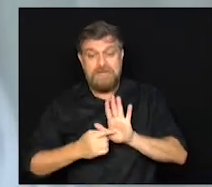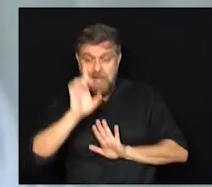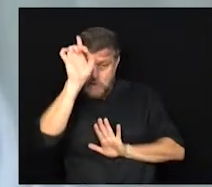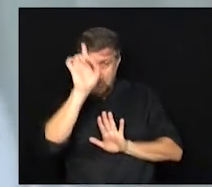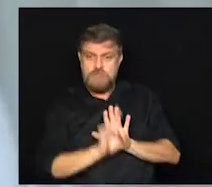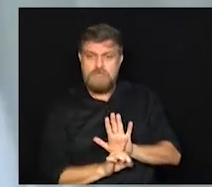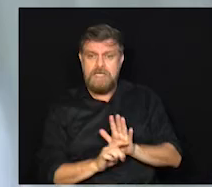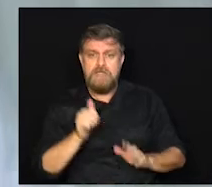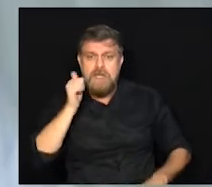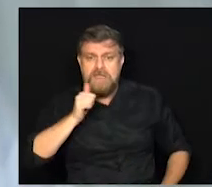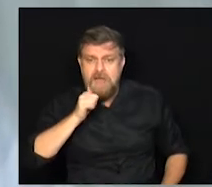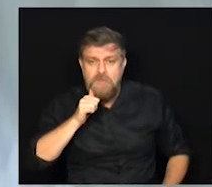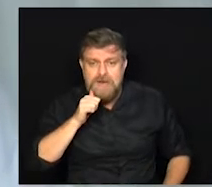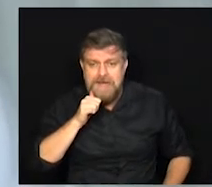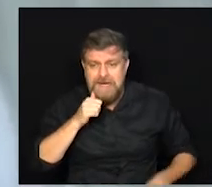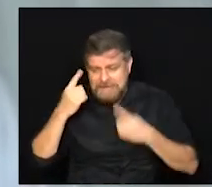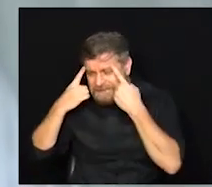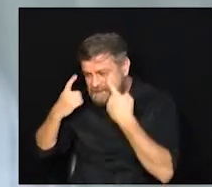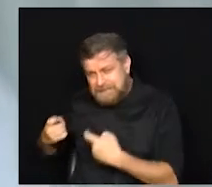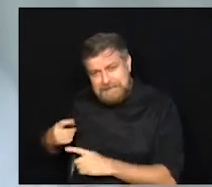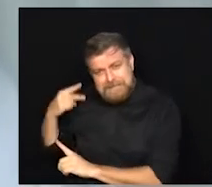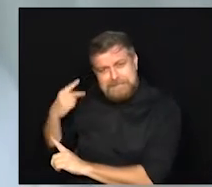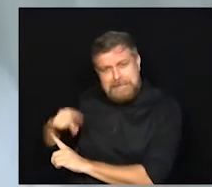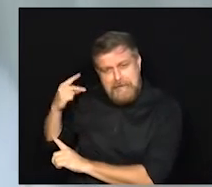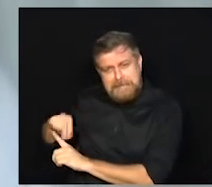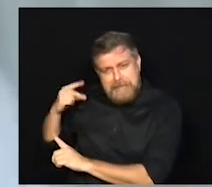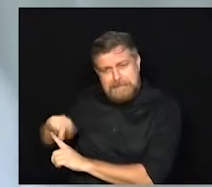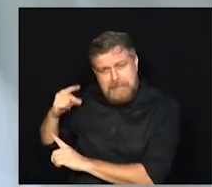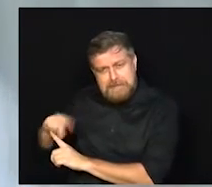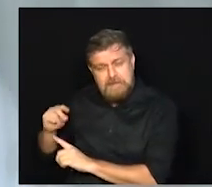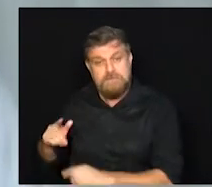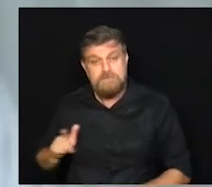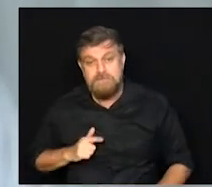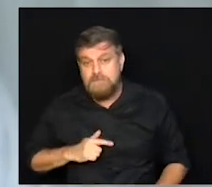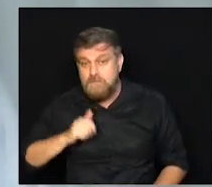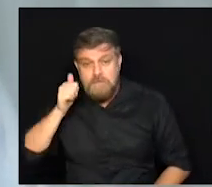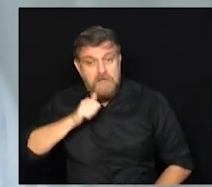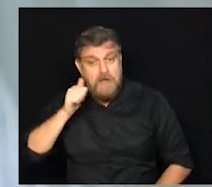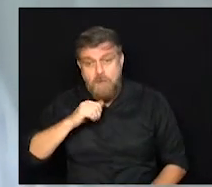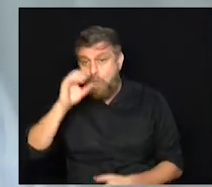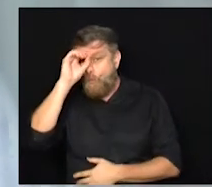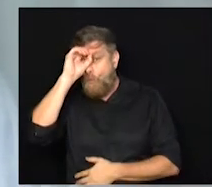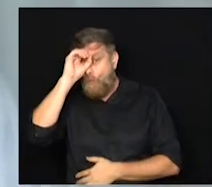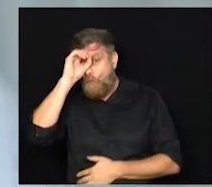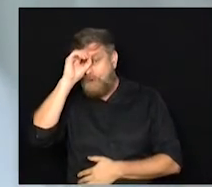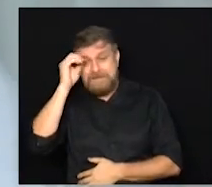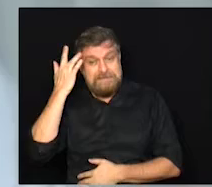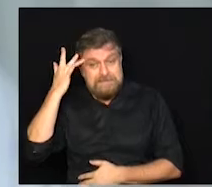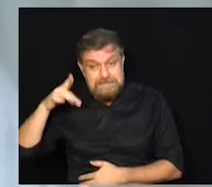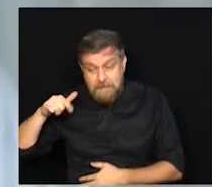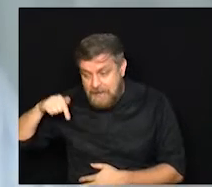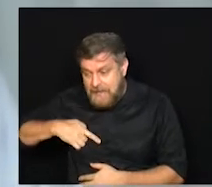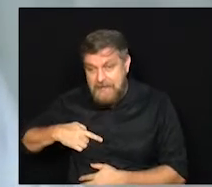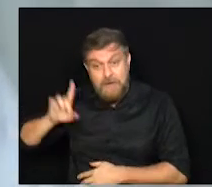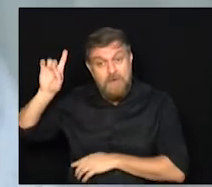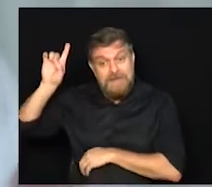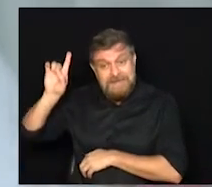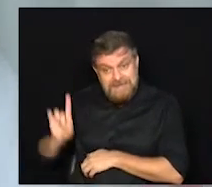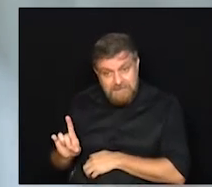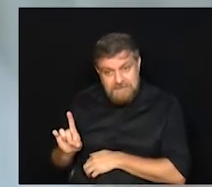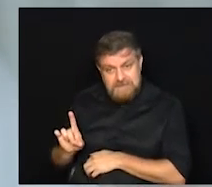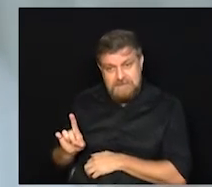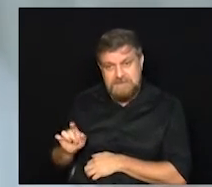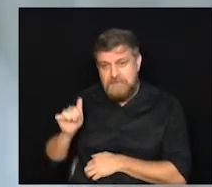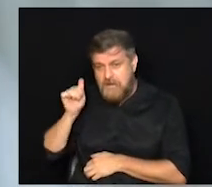deficiente que sofre a violência doméstica. E muitas mulheres não conhecem, por exemplo, que quando ela tem essa deficiência e